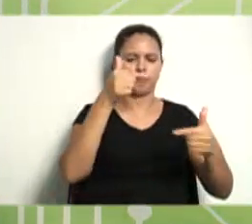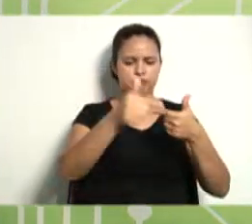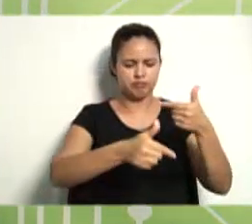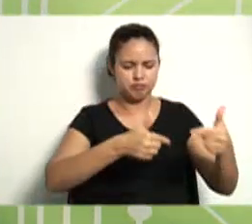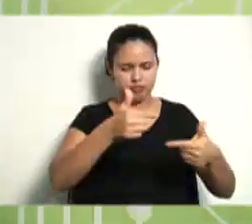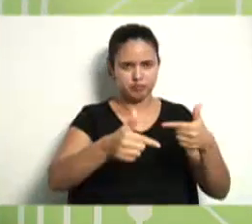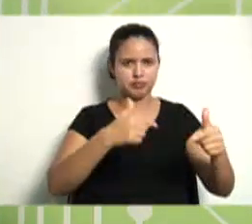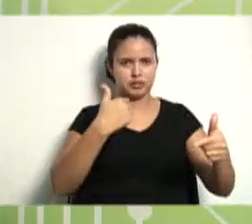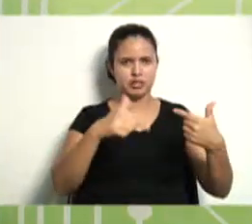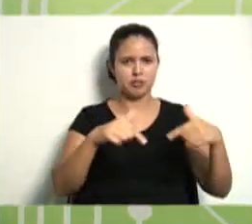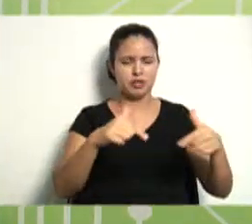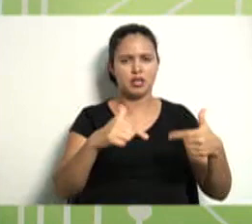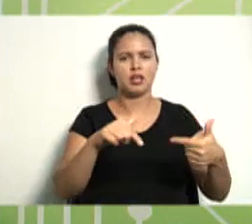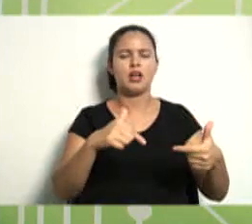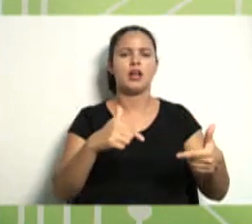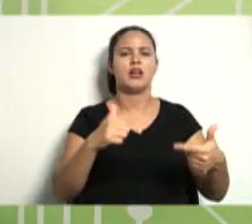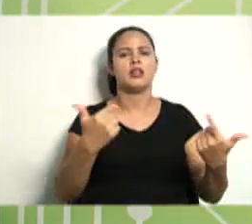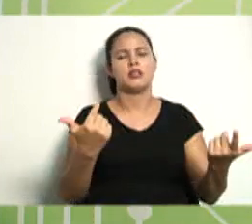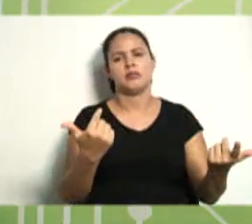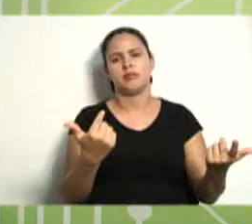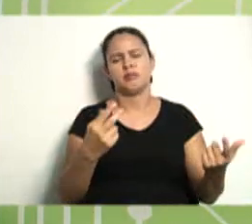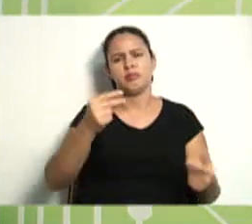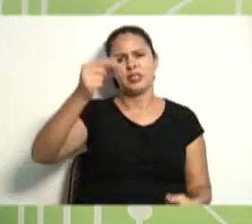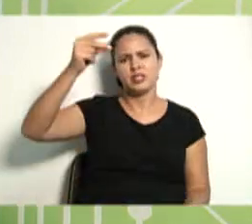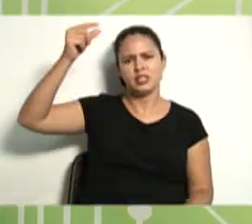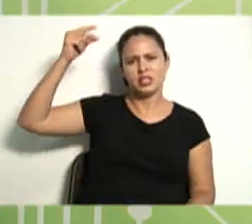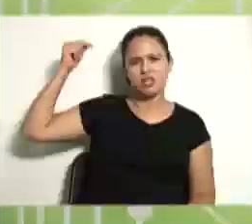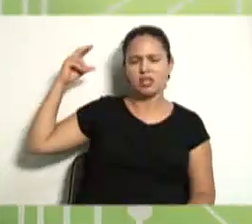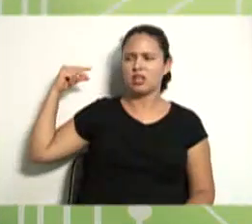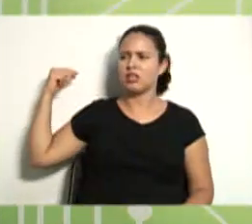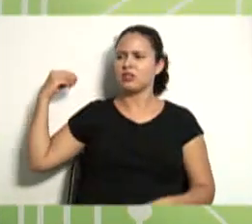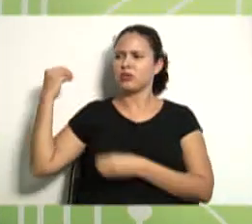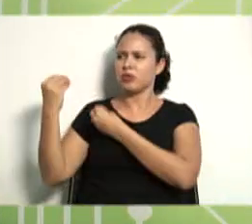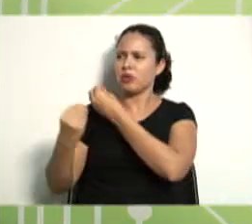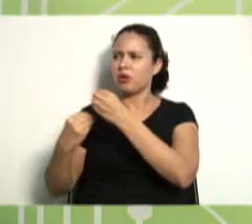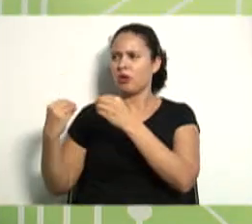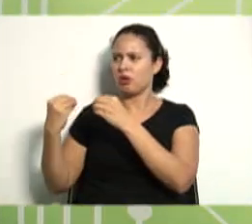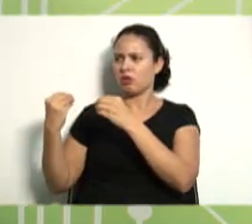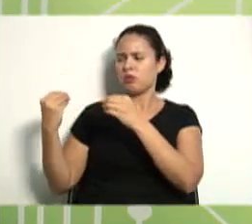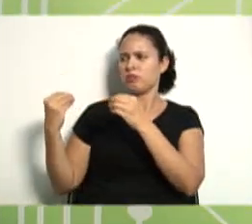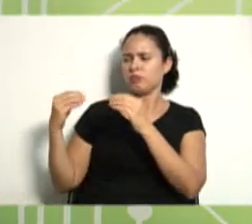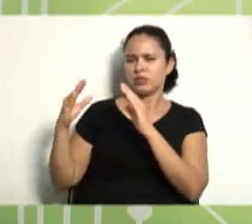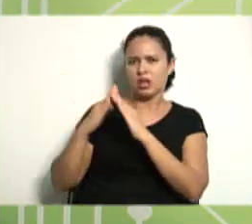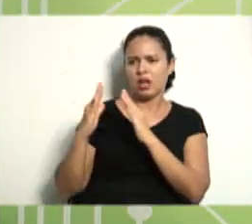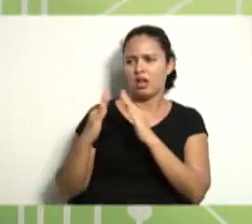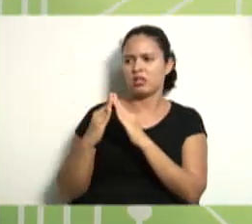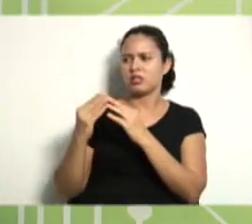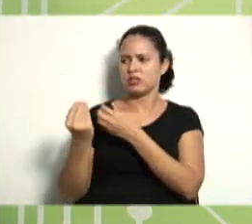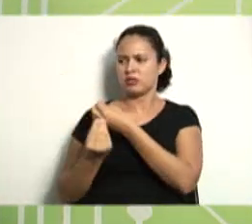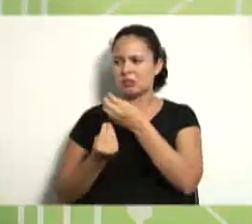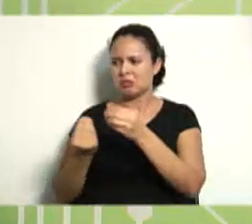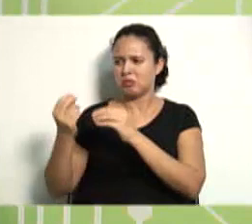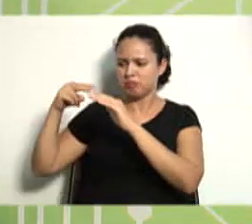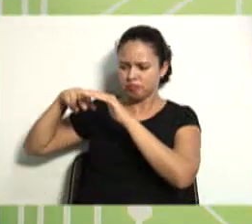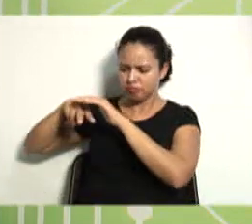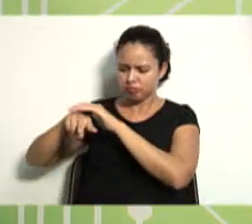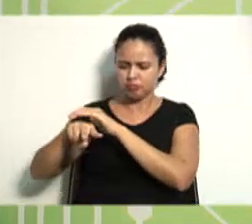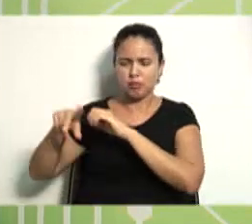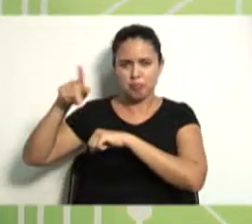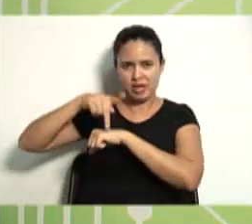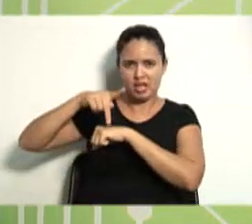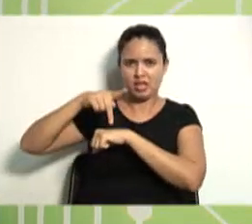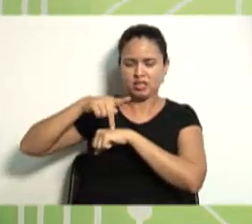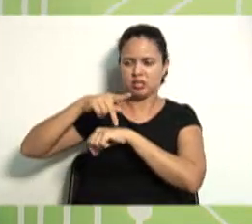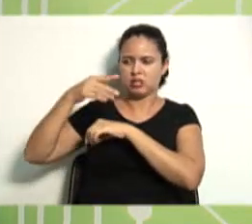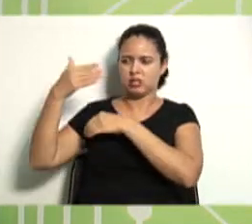viver melhor. Morava numa caverna, mas eu vou aqui construir uma esteira para não dormir no chão. Eu vou controlar